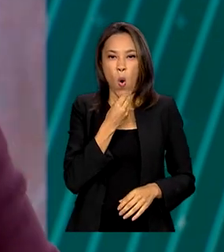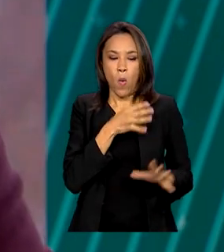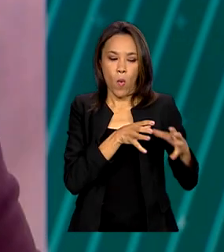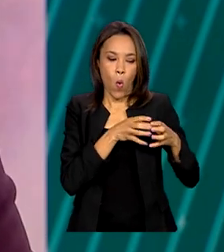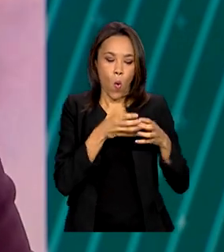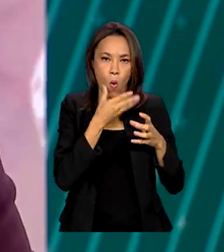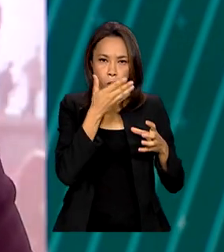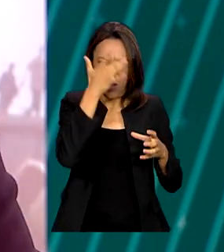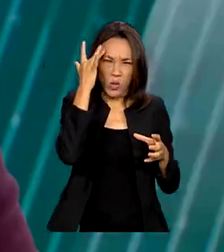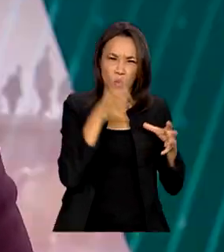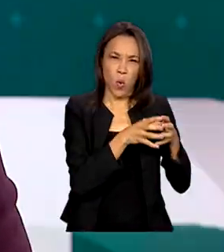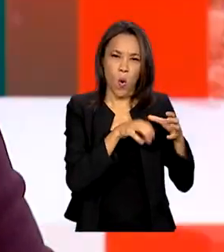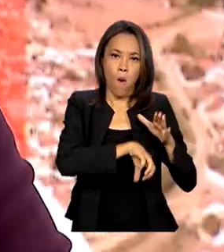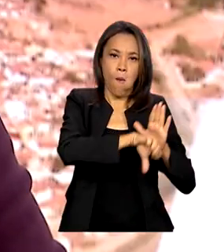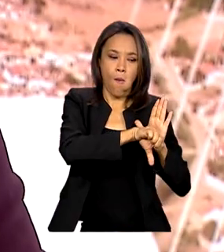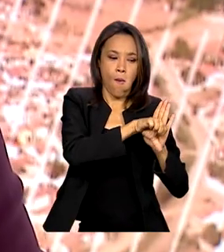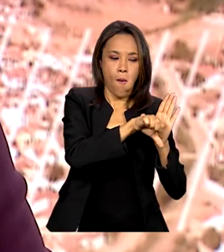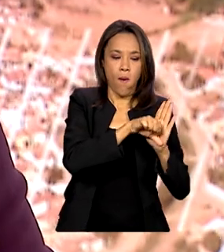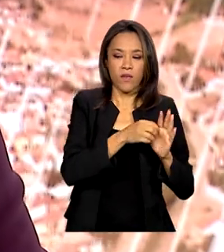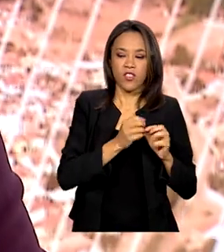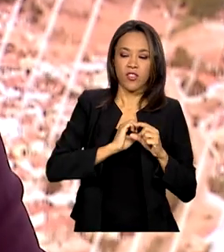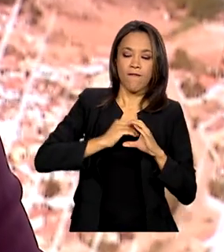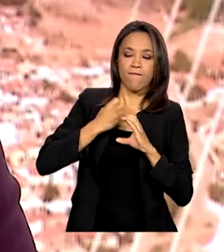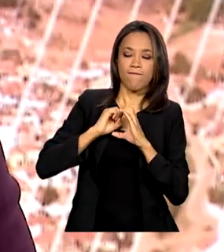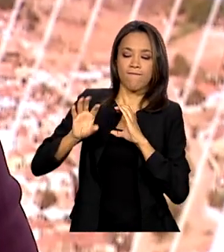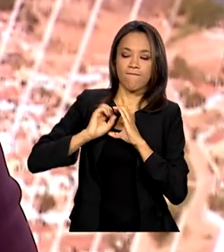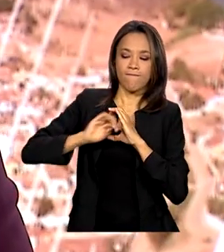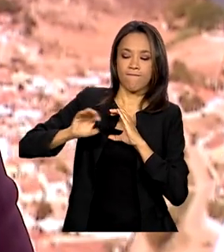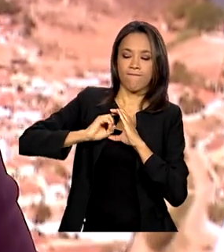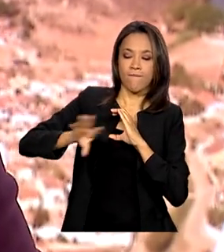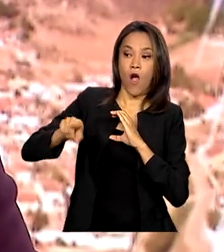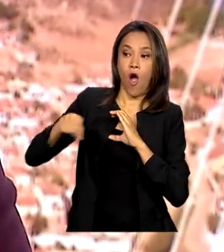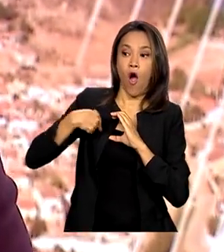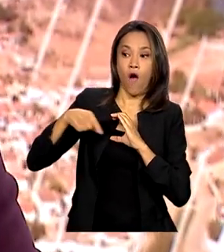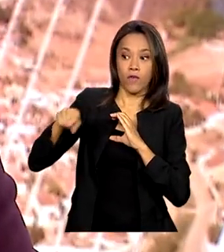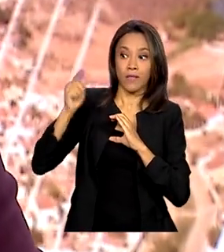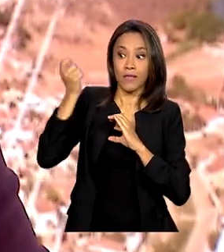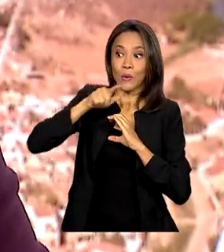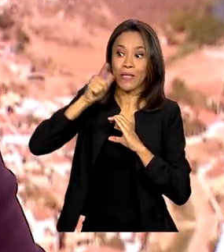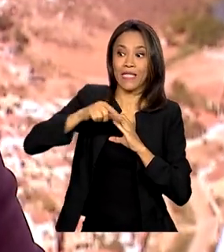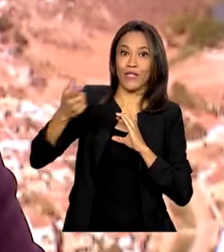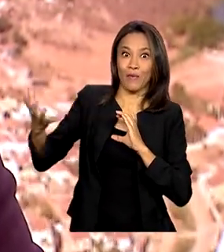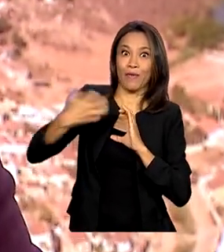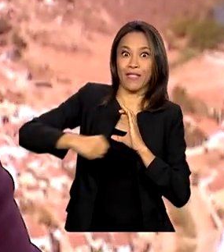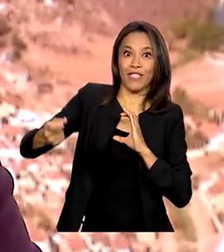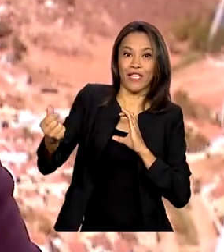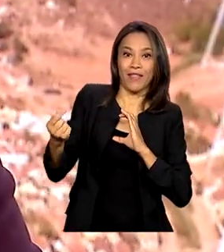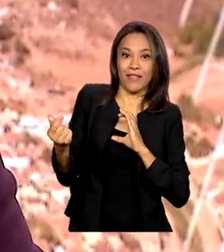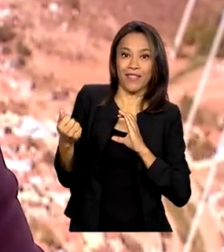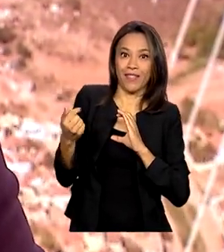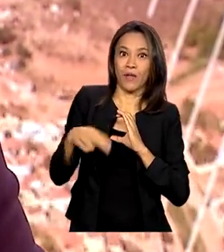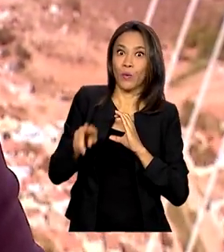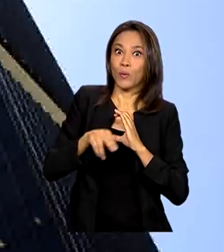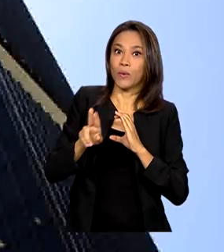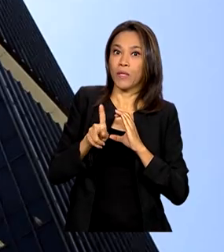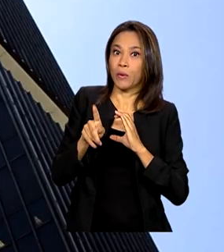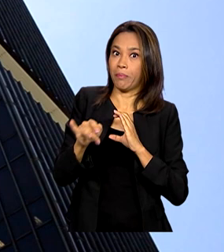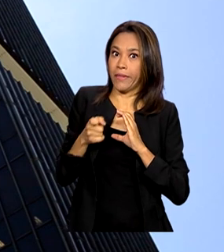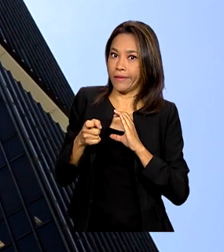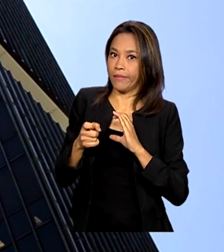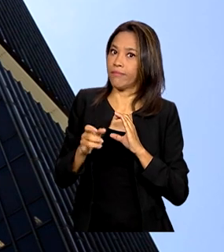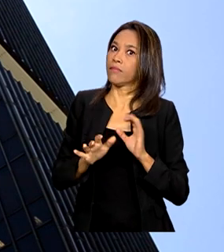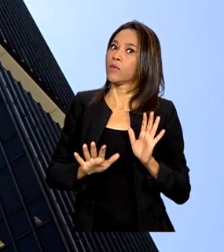passam por bancários enviam falsas mensagens dizendo ser possível liberar dinheiro por meio do pics